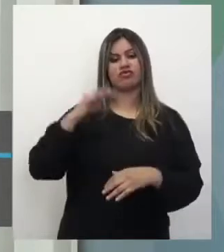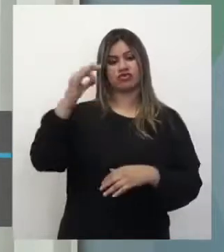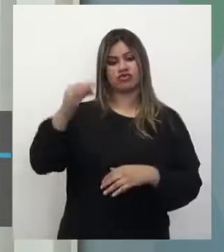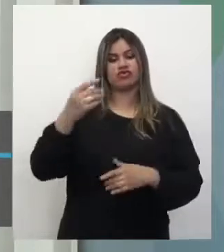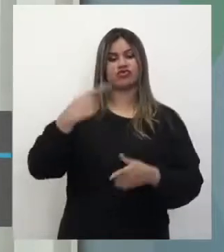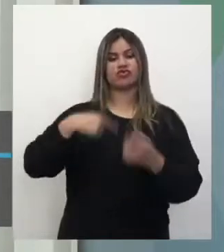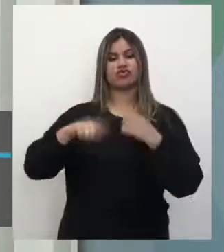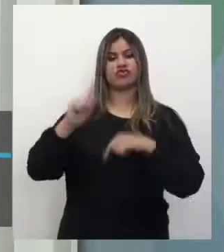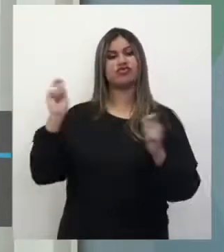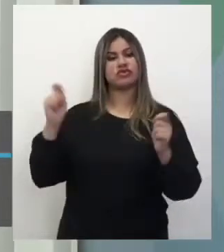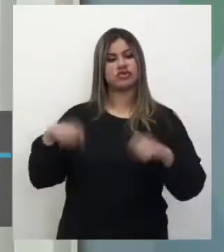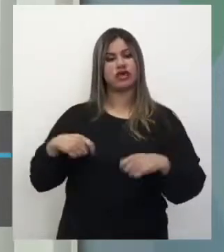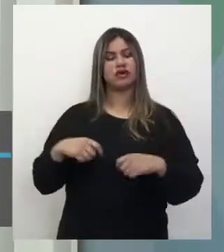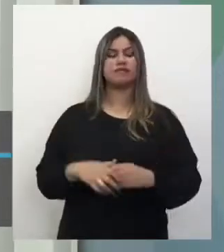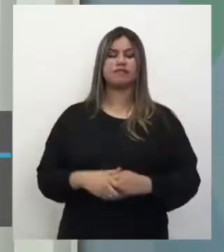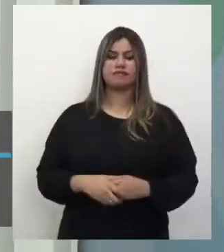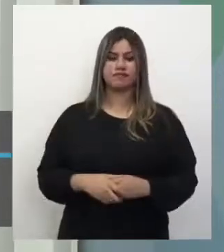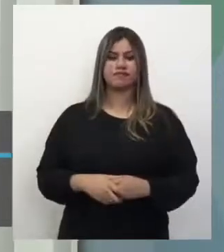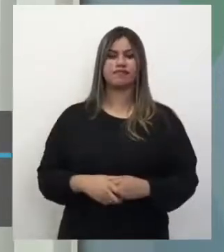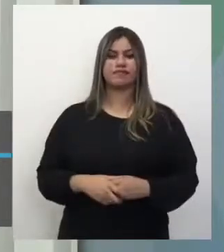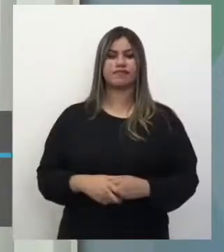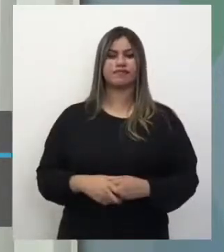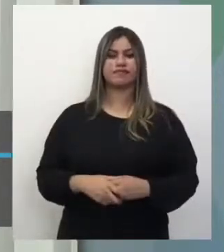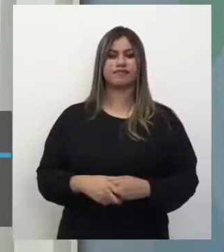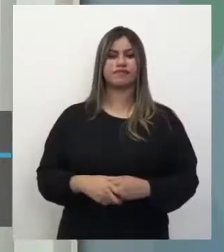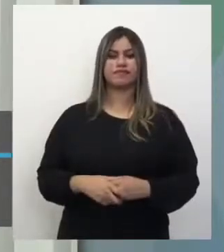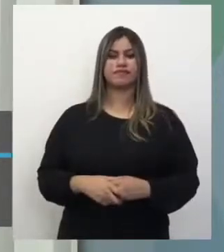evolução, né?